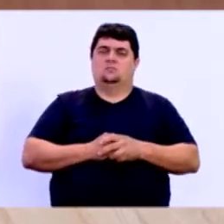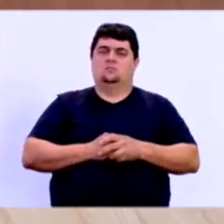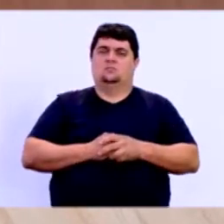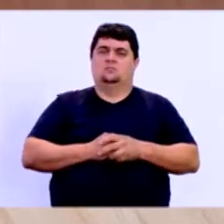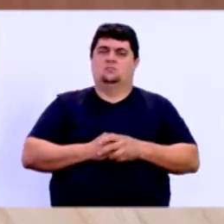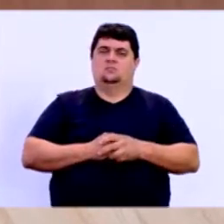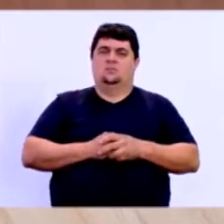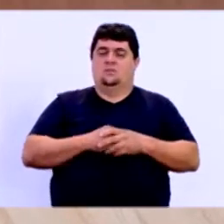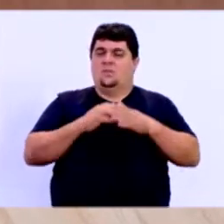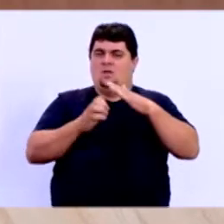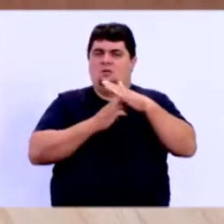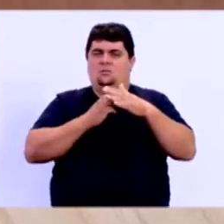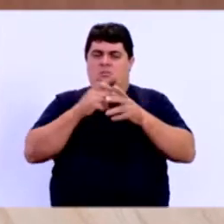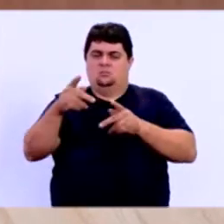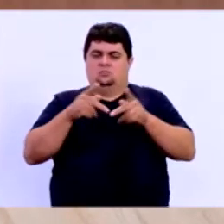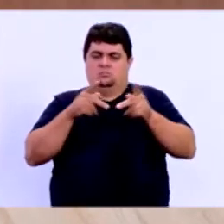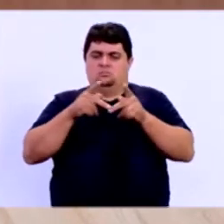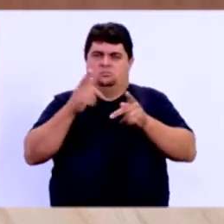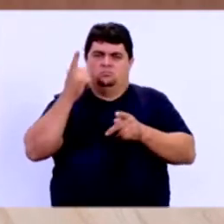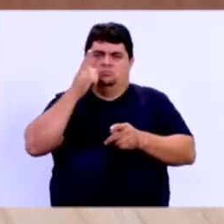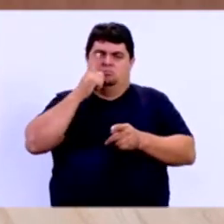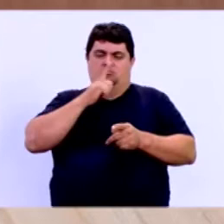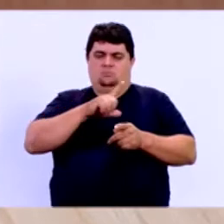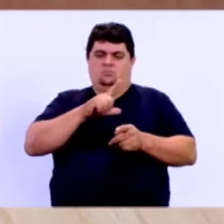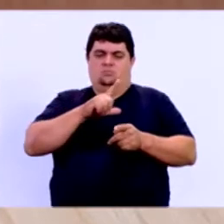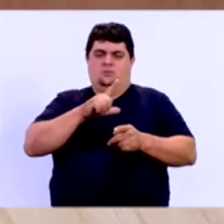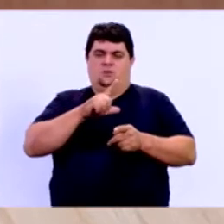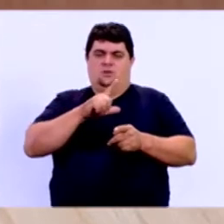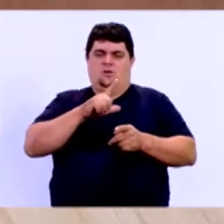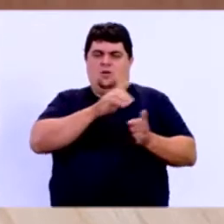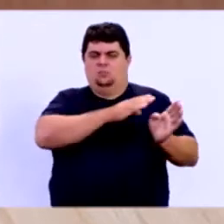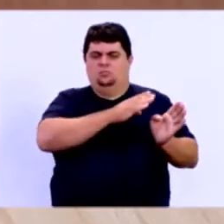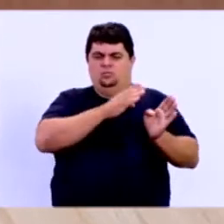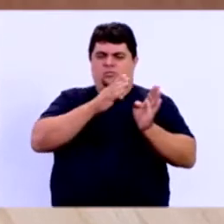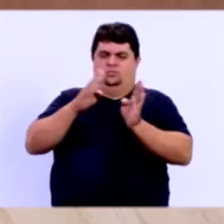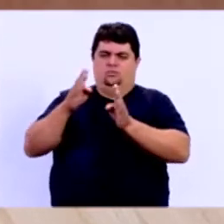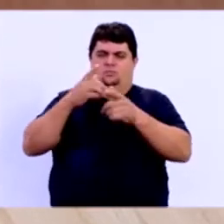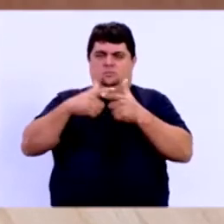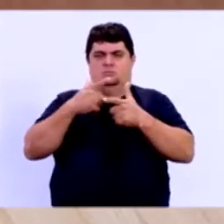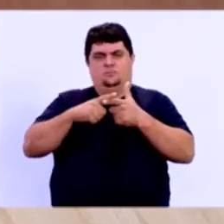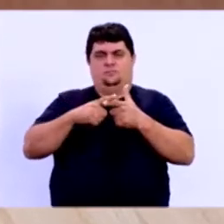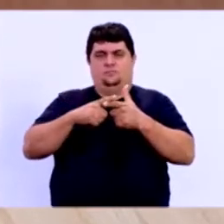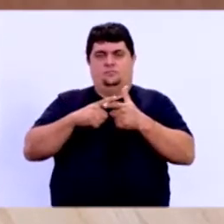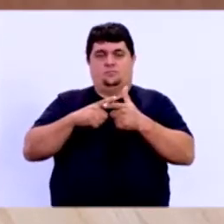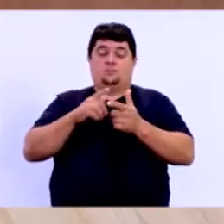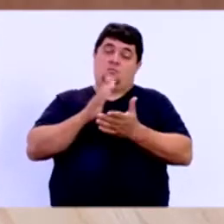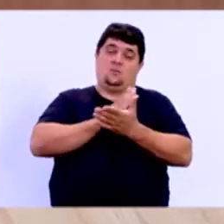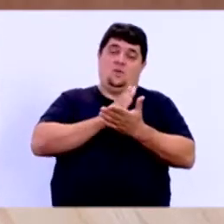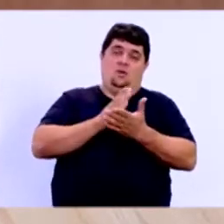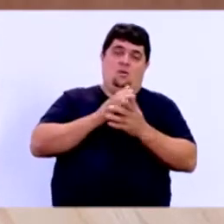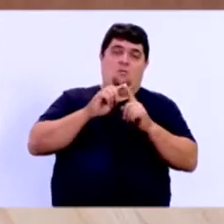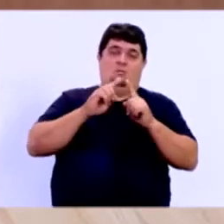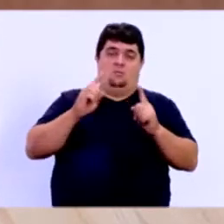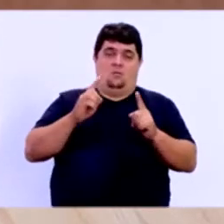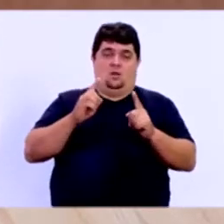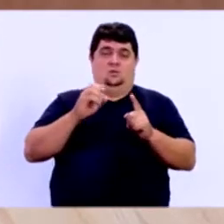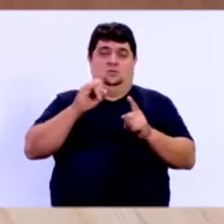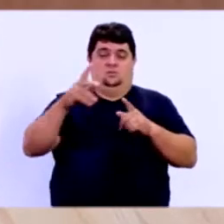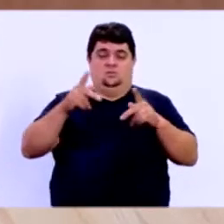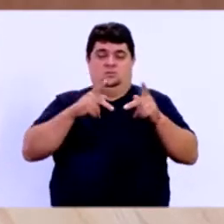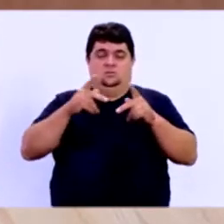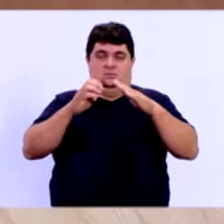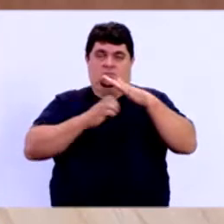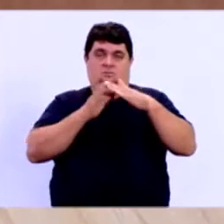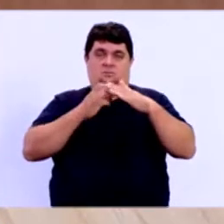fazem os seus planejamentos, elas conseguem passar por esses momentos de uma maneira tranquila? Depende, mas com certeza essas empresas elas